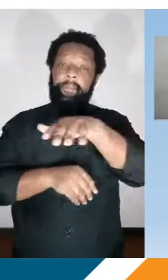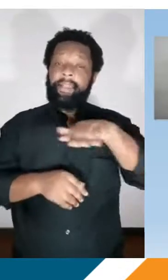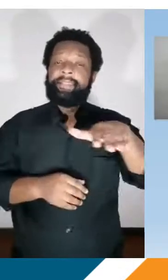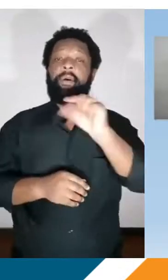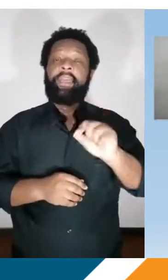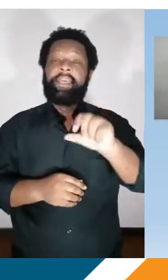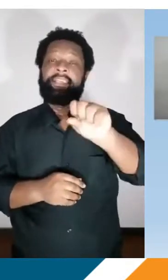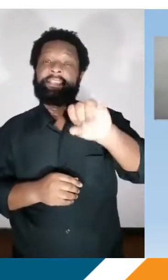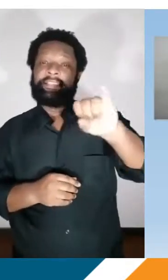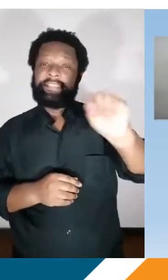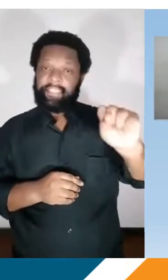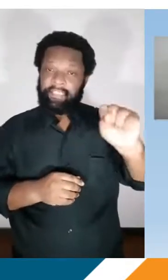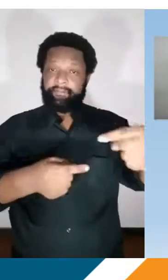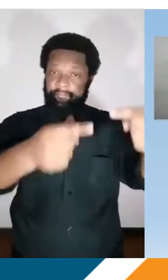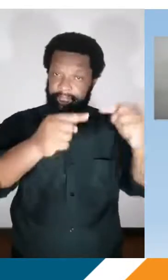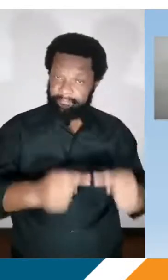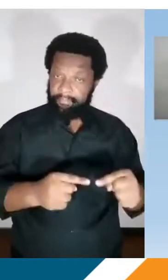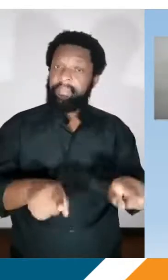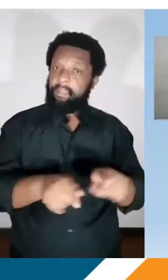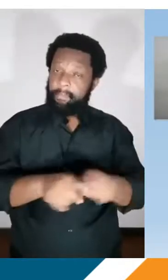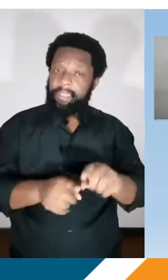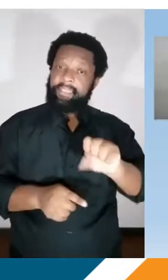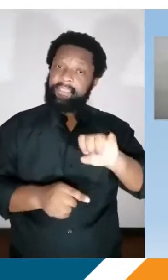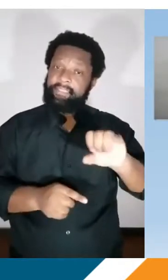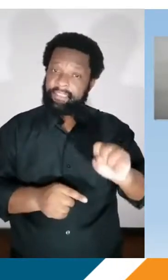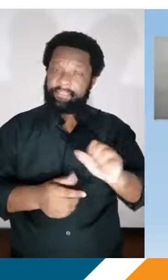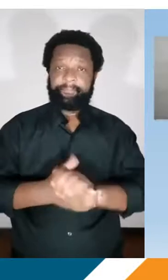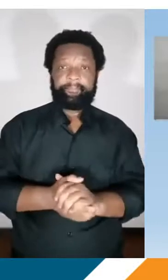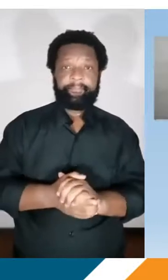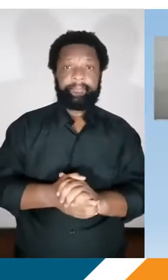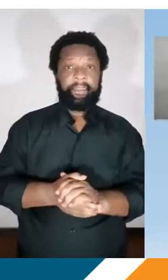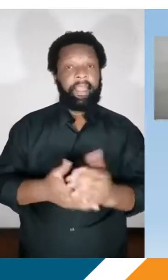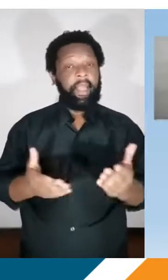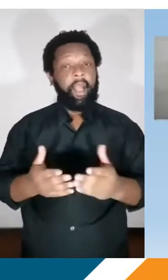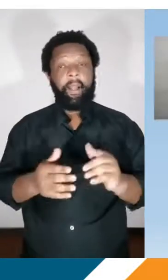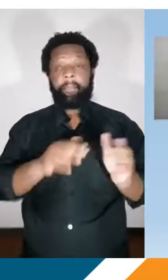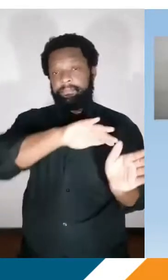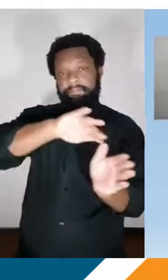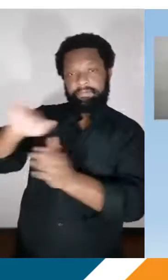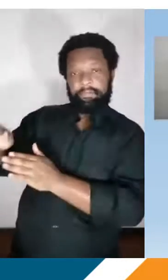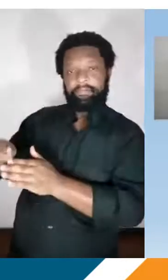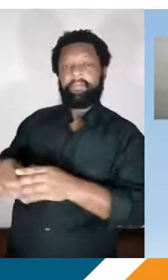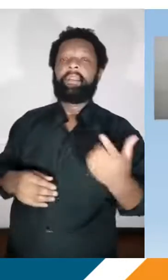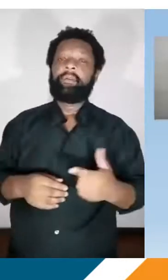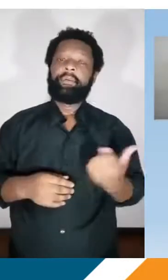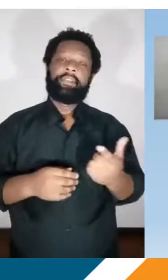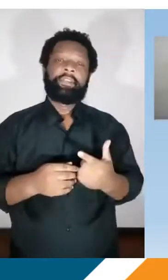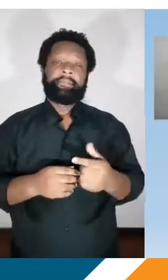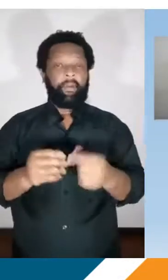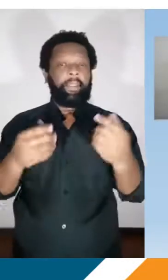espacial vai ser cis, ambos. Correto, gente? Tranquilo? A próxima questão aqui é o seguinte.